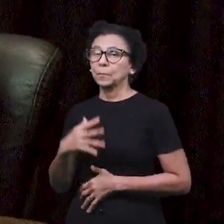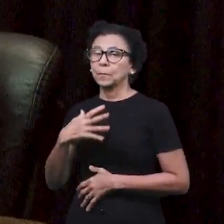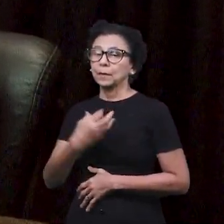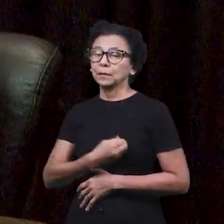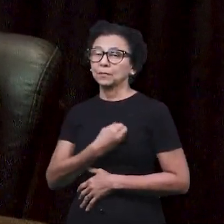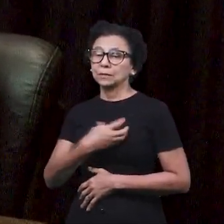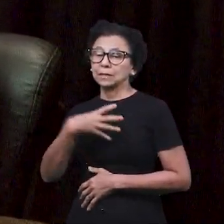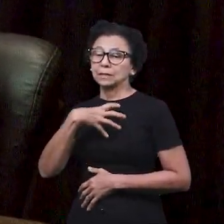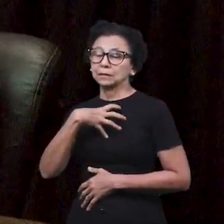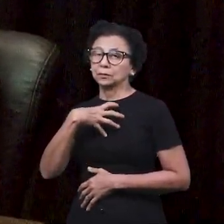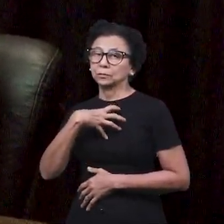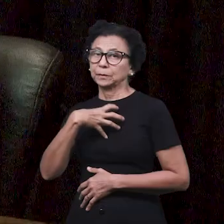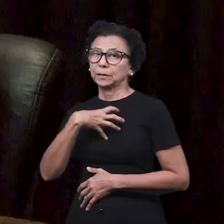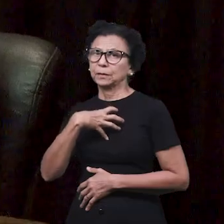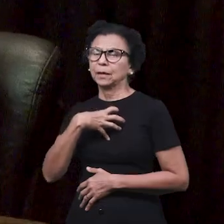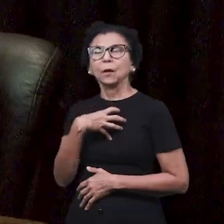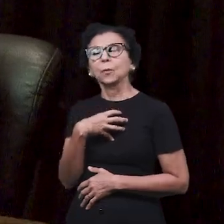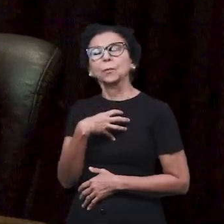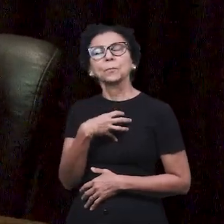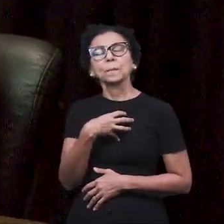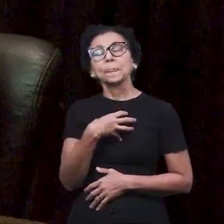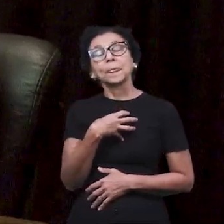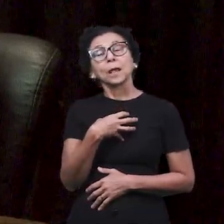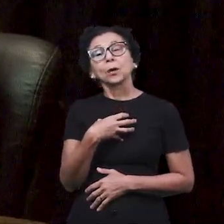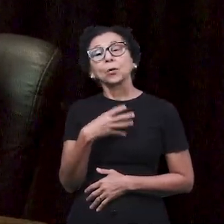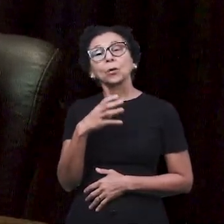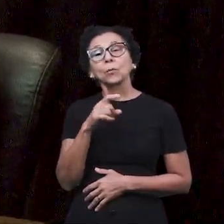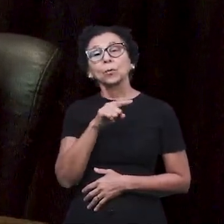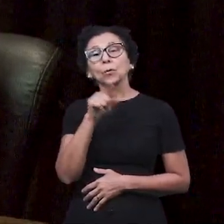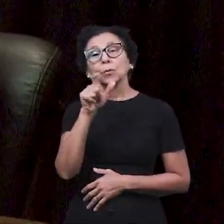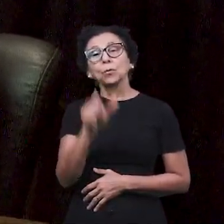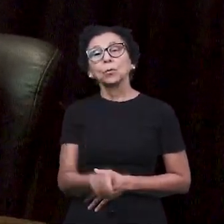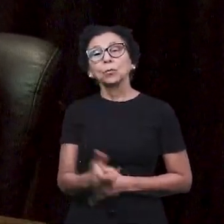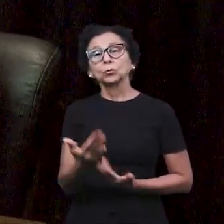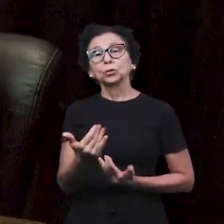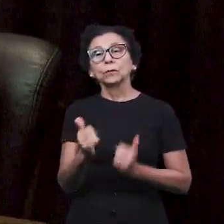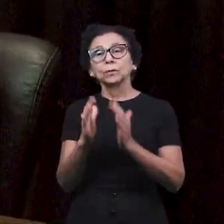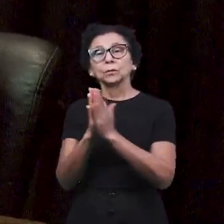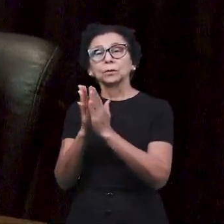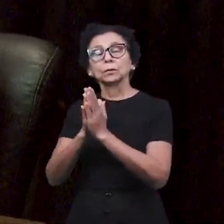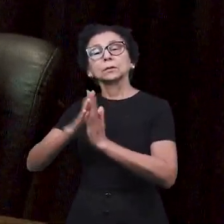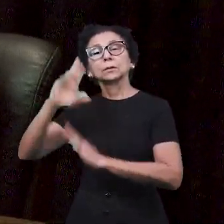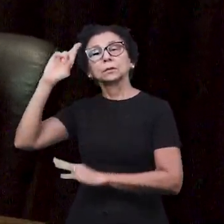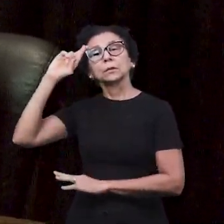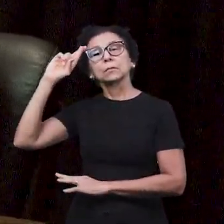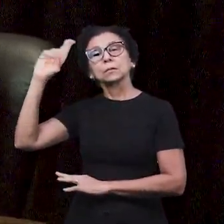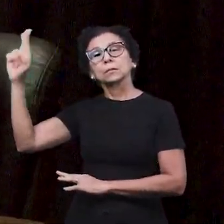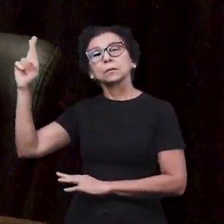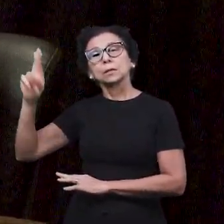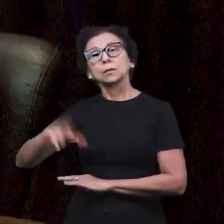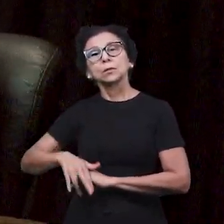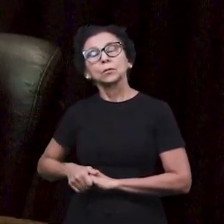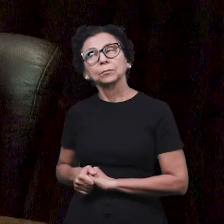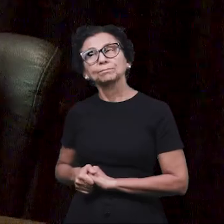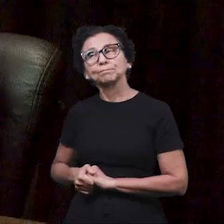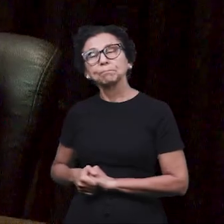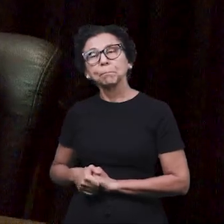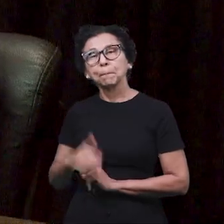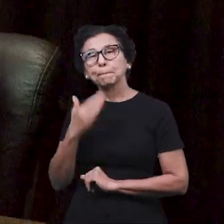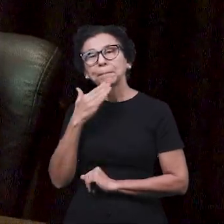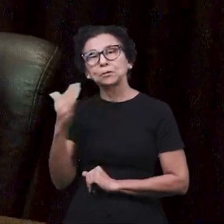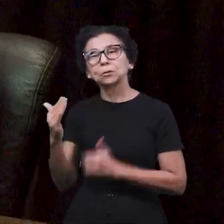vida sentimental. O que o Senhor vai fazer? Como ele está orando, como ele está buscando o Senhor, ele